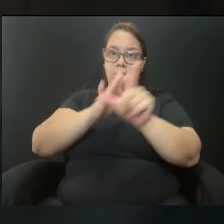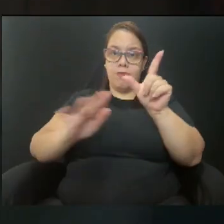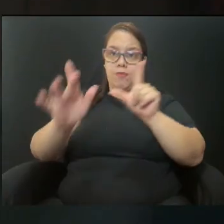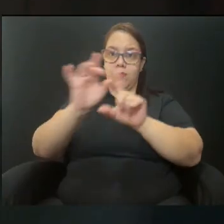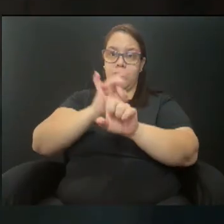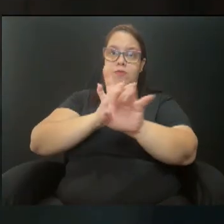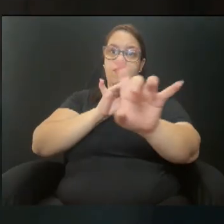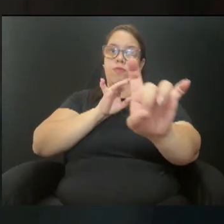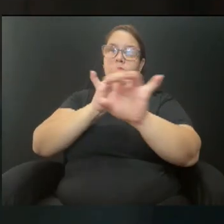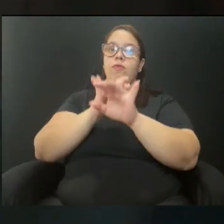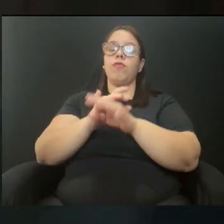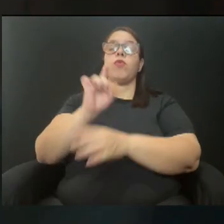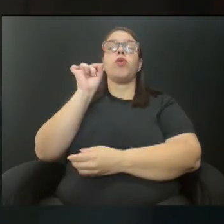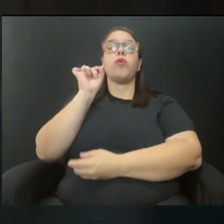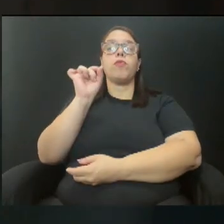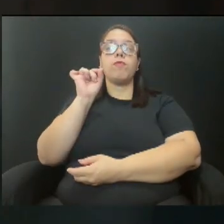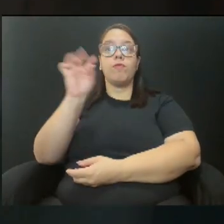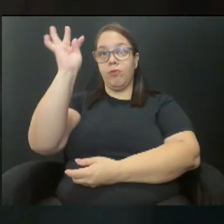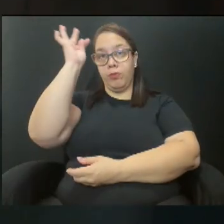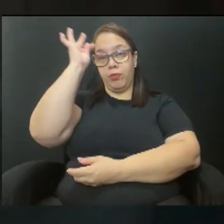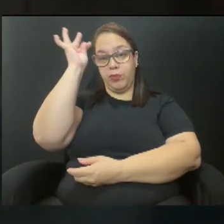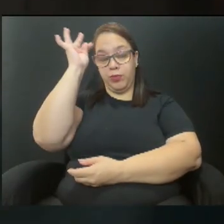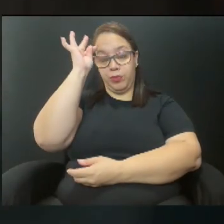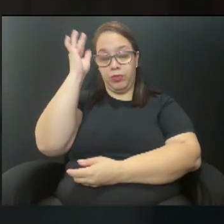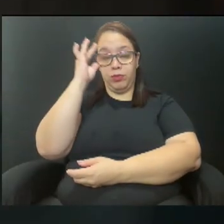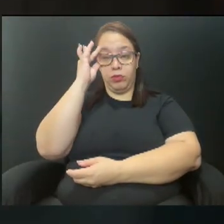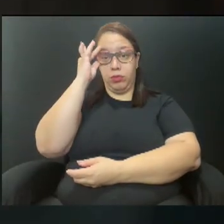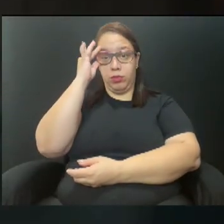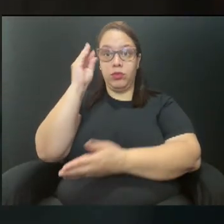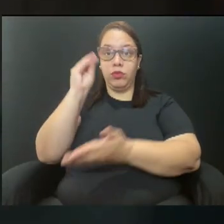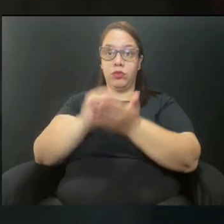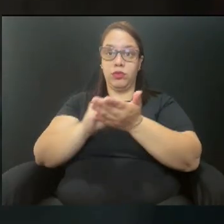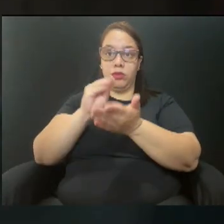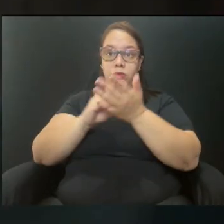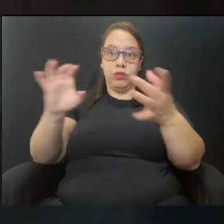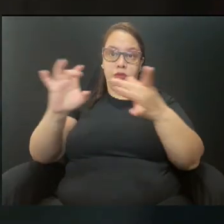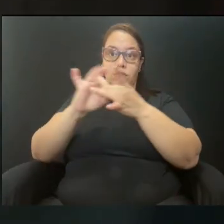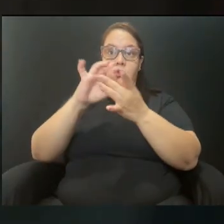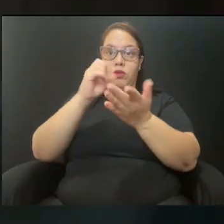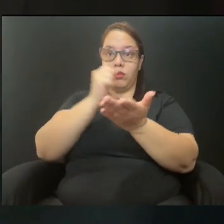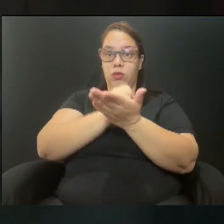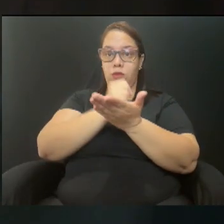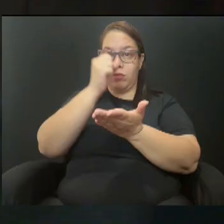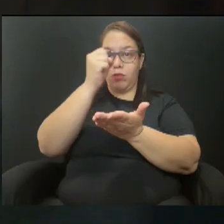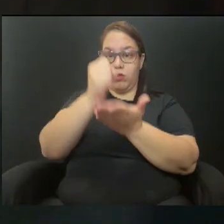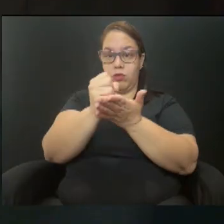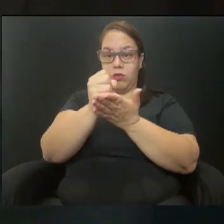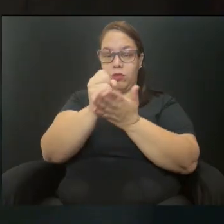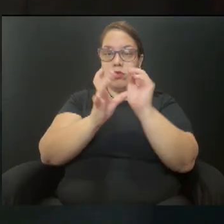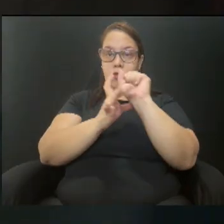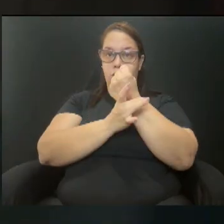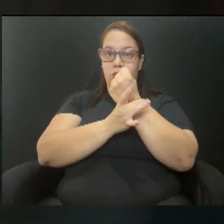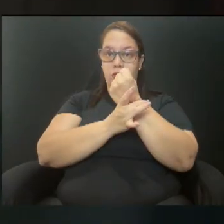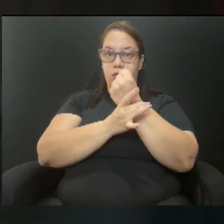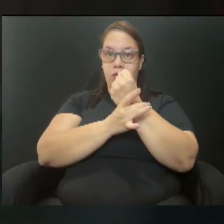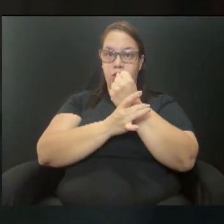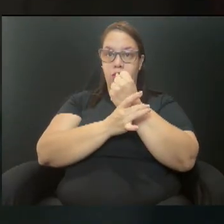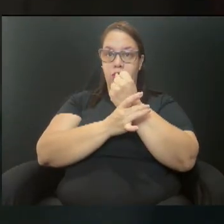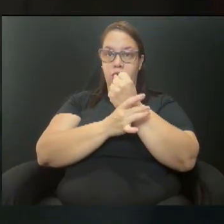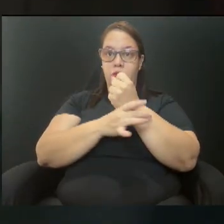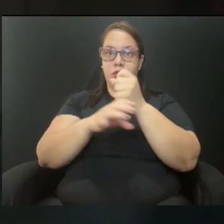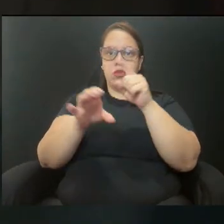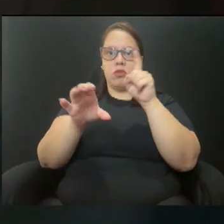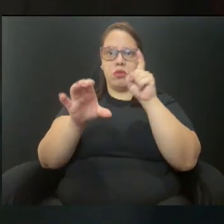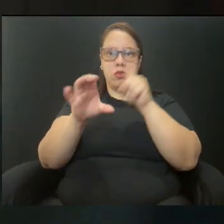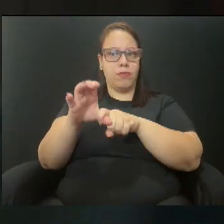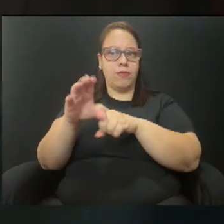teoria, sua essência é a ausência de vínculo formal, o que garantiria independência e total